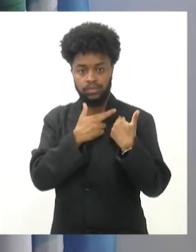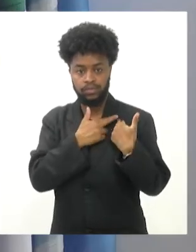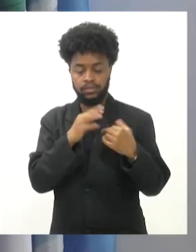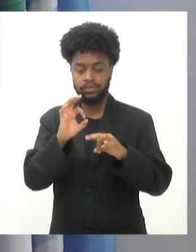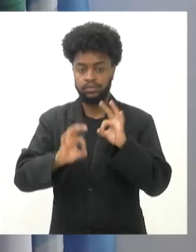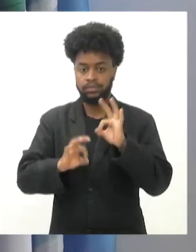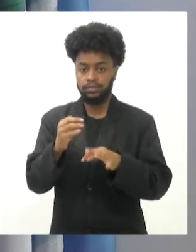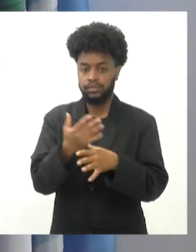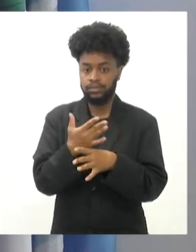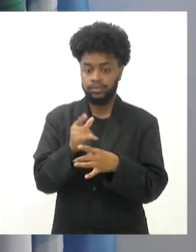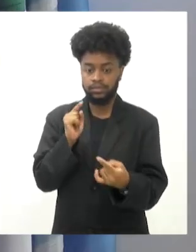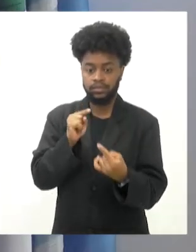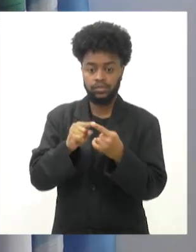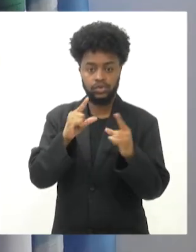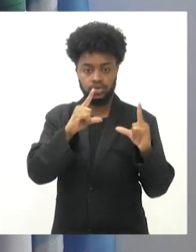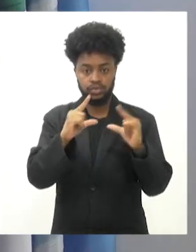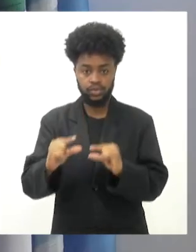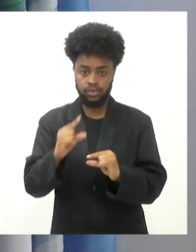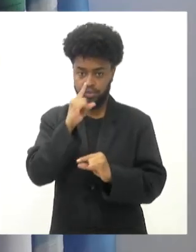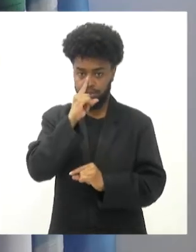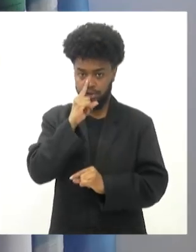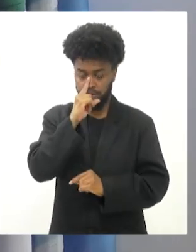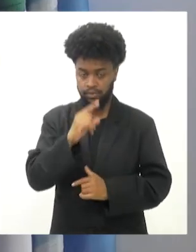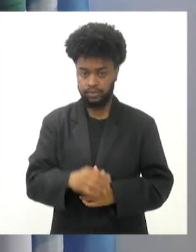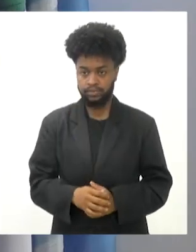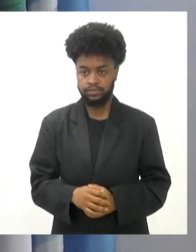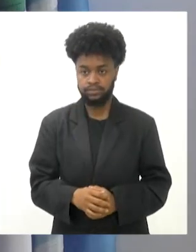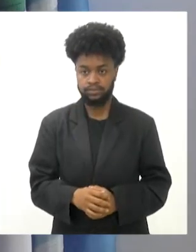urbano voltados à redução de riscos.